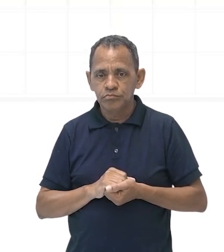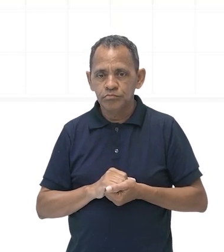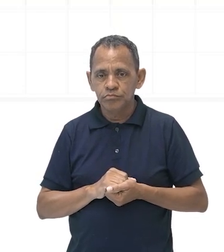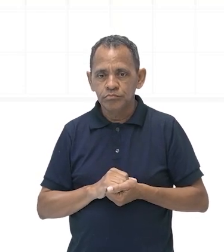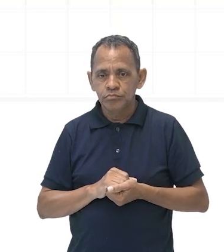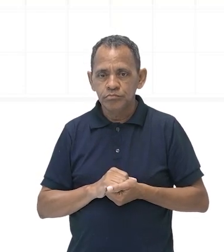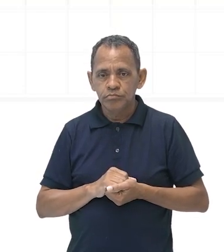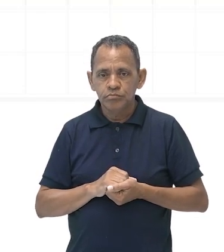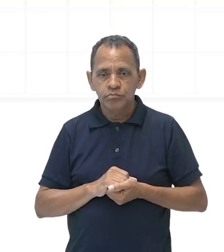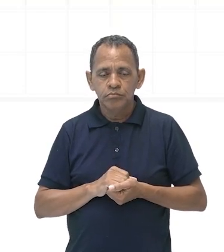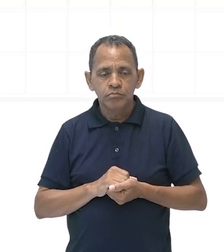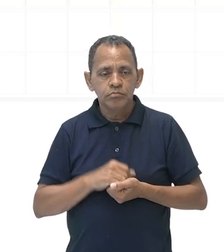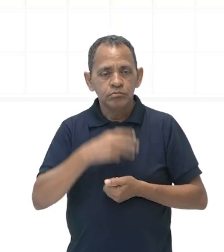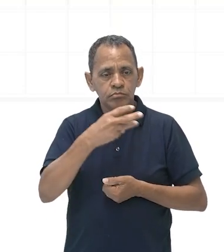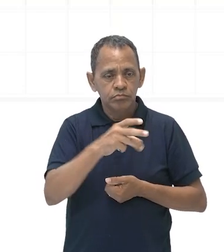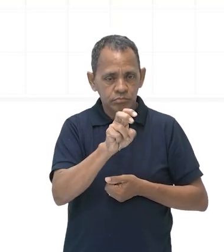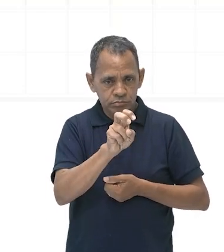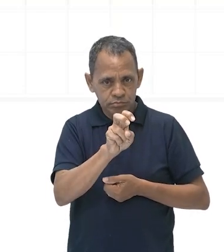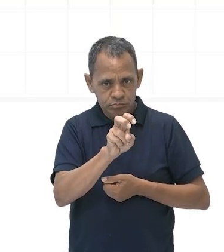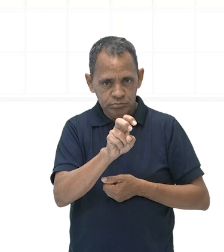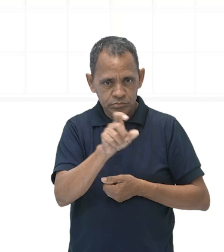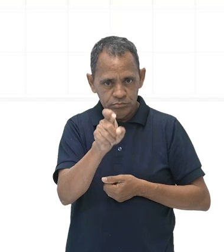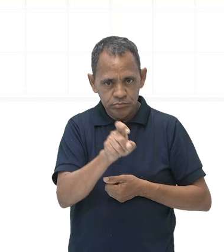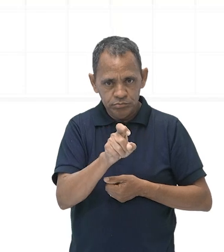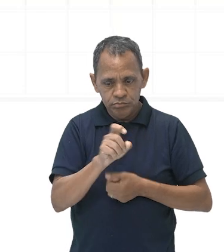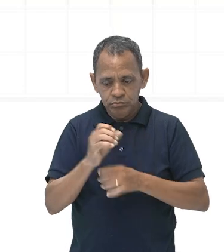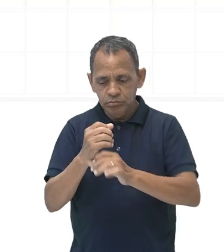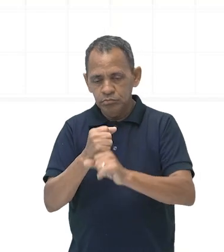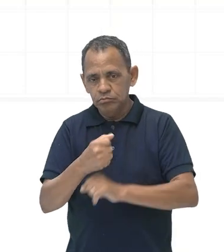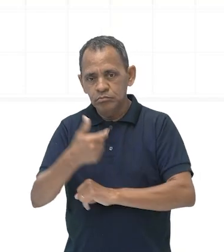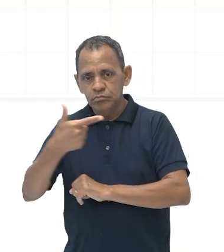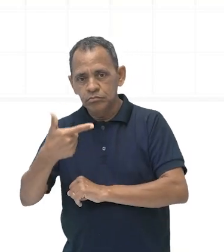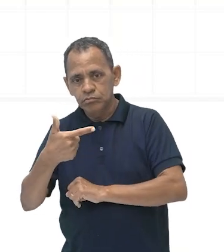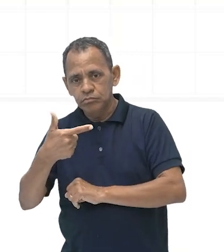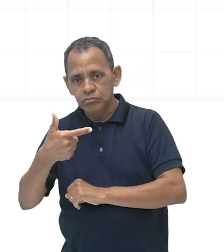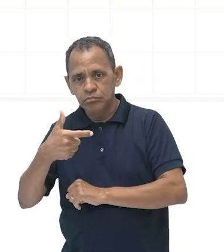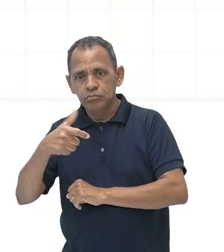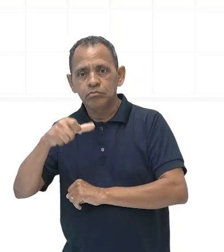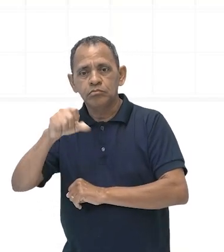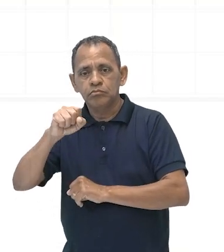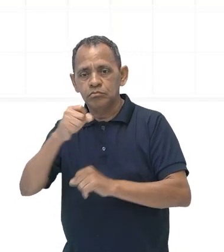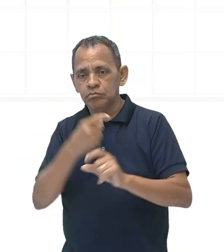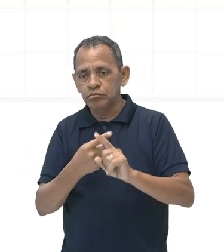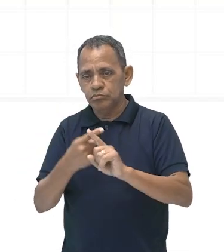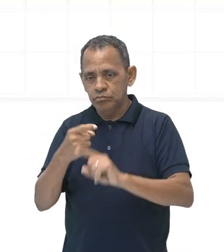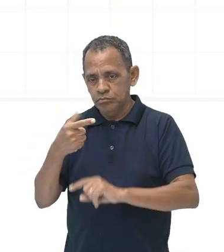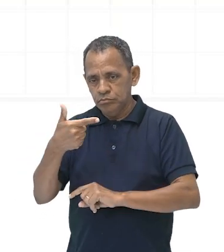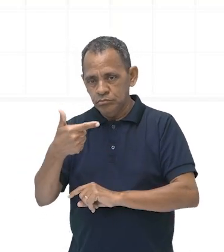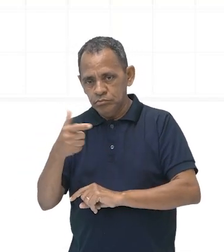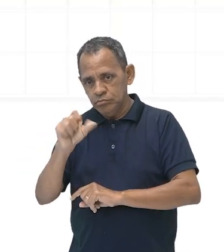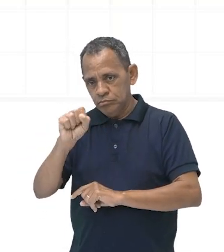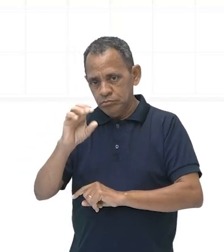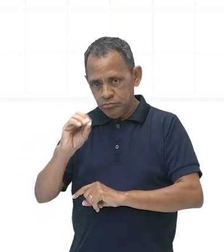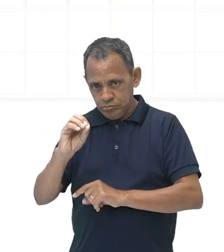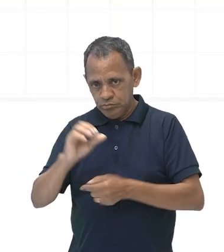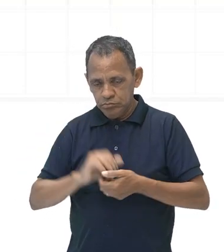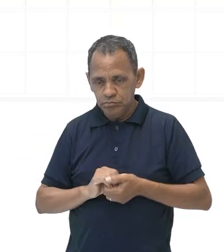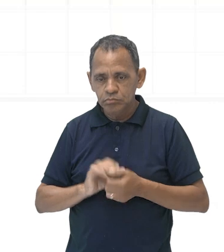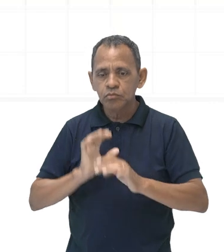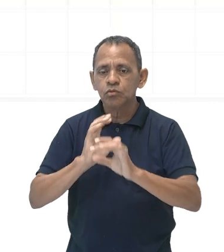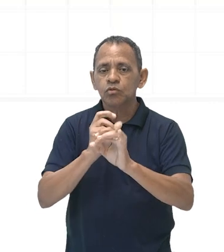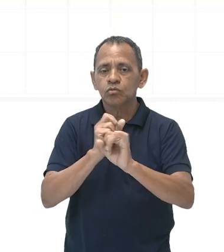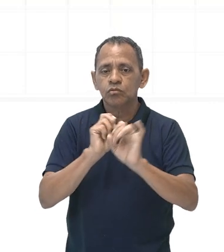Então, 35x vezes é igual 28 vezes 280. 28